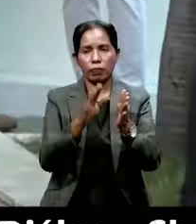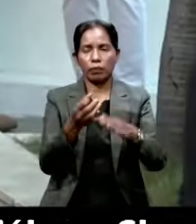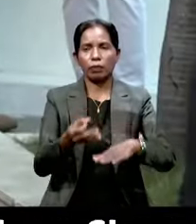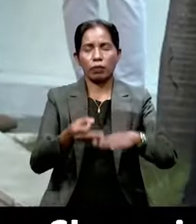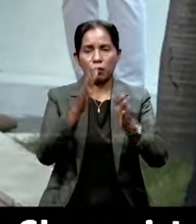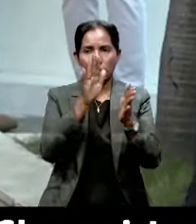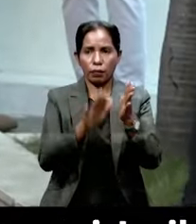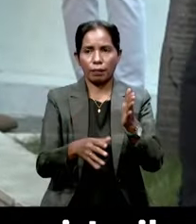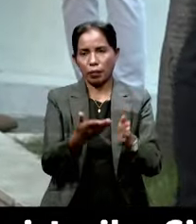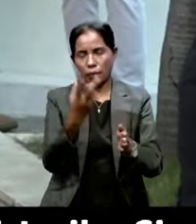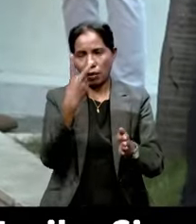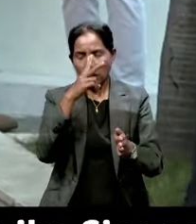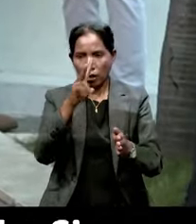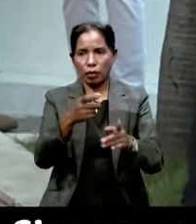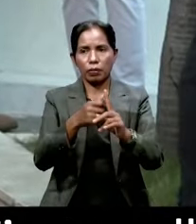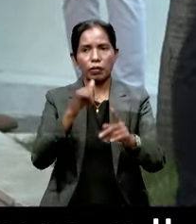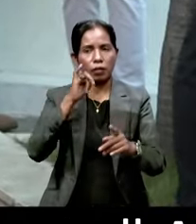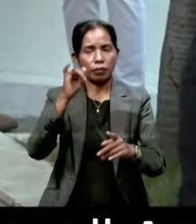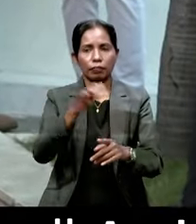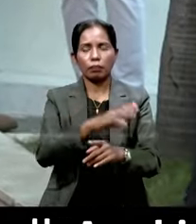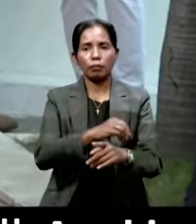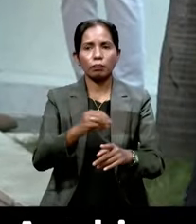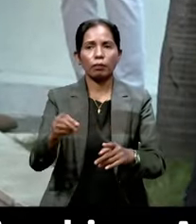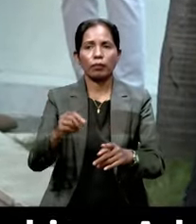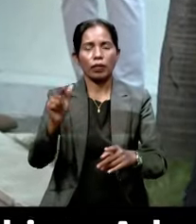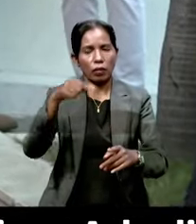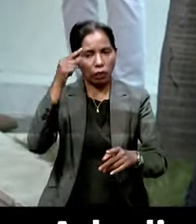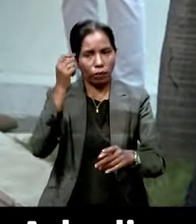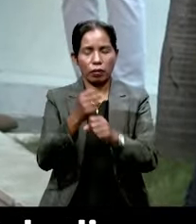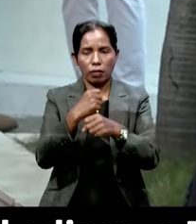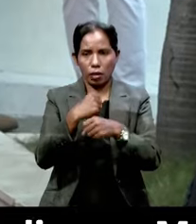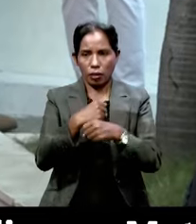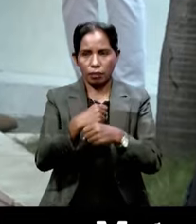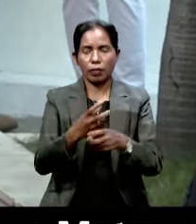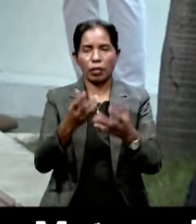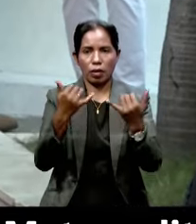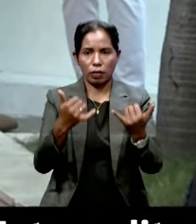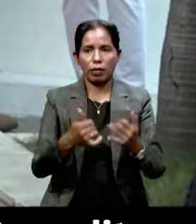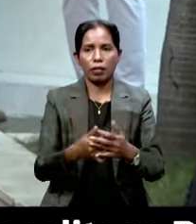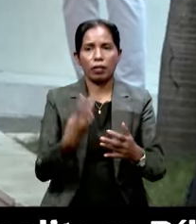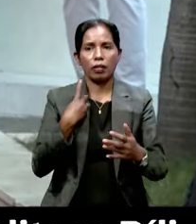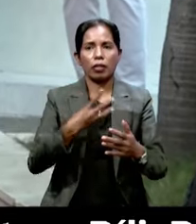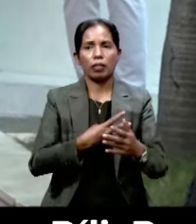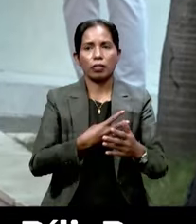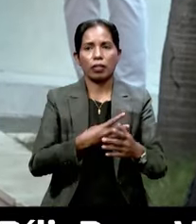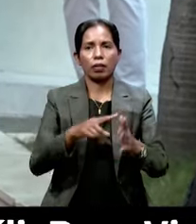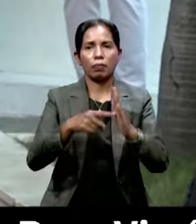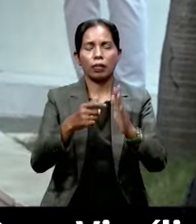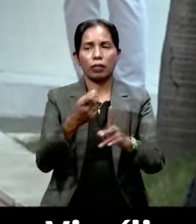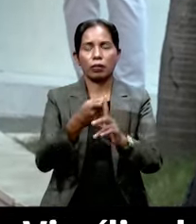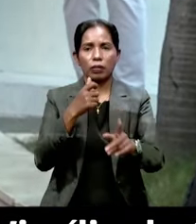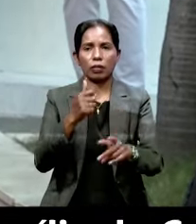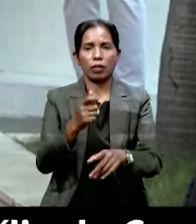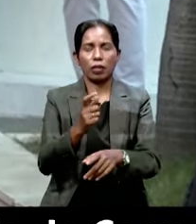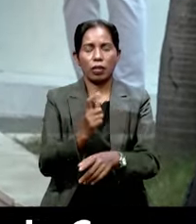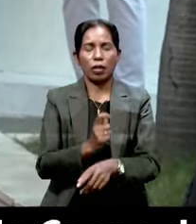ane me acompanha, cari cursi que atauru, e intervenção, ane que governo halo, bada daun ne itahu atau talvez sia semana